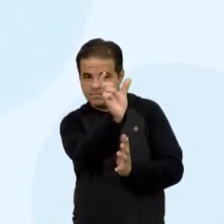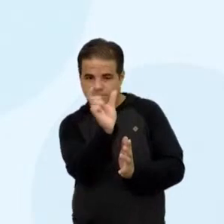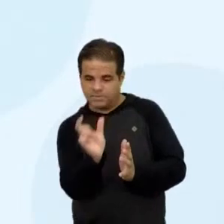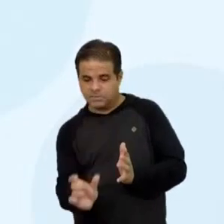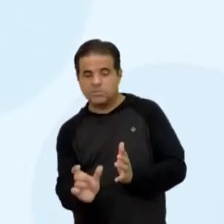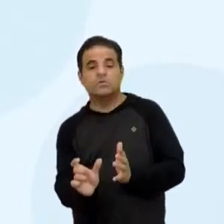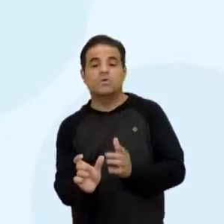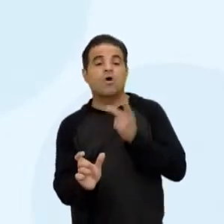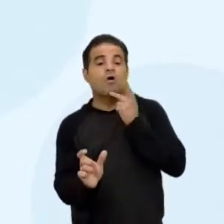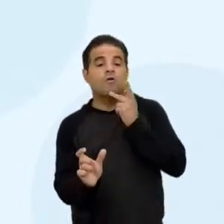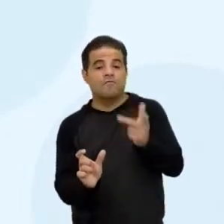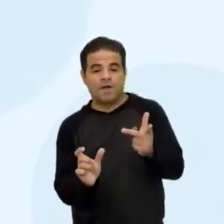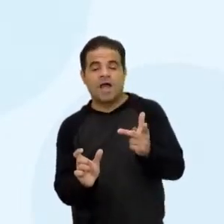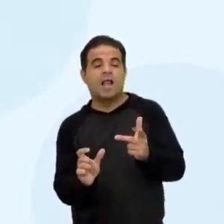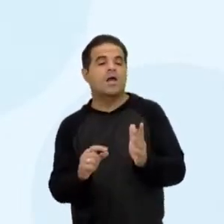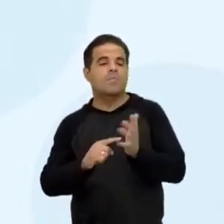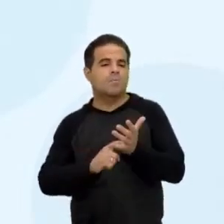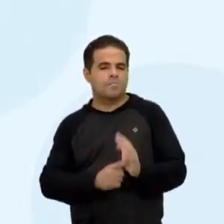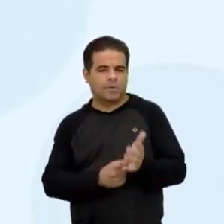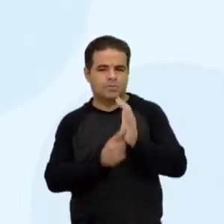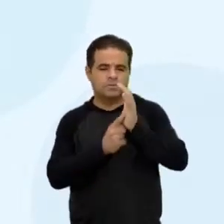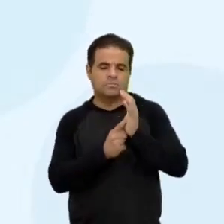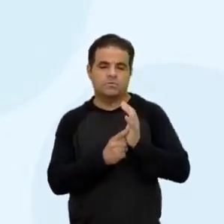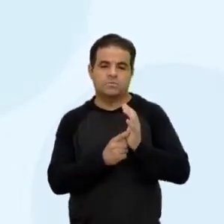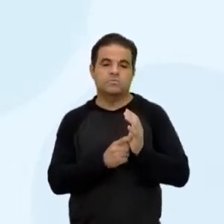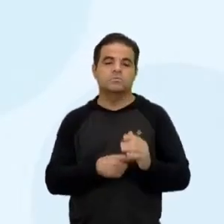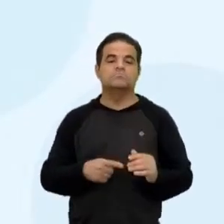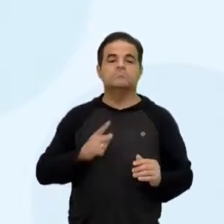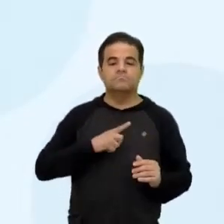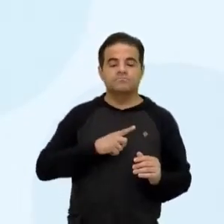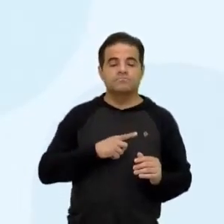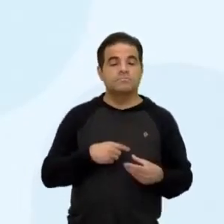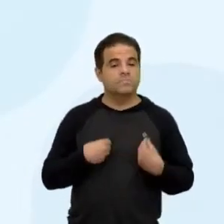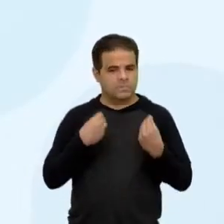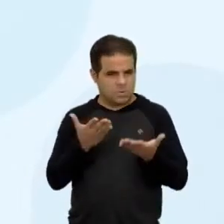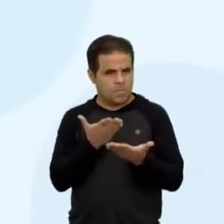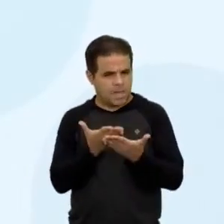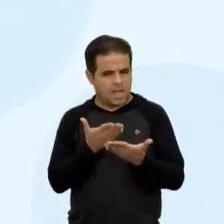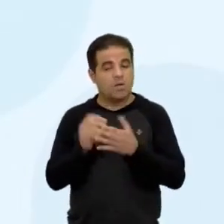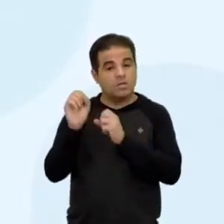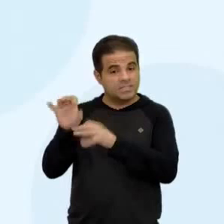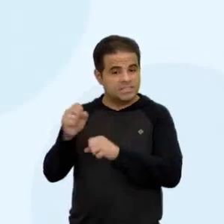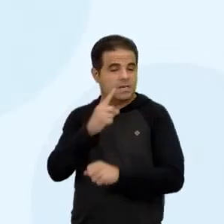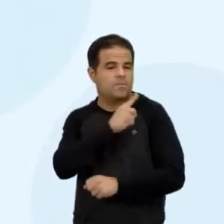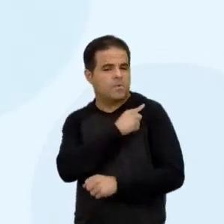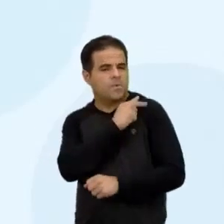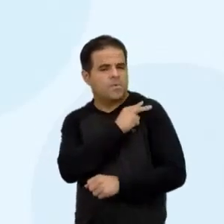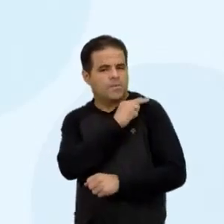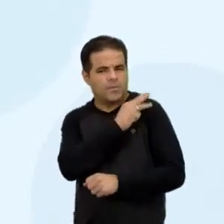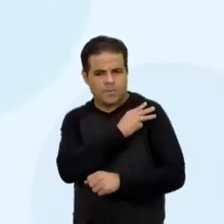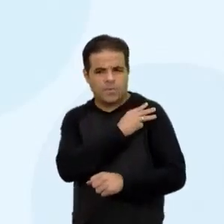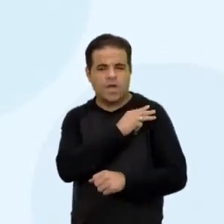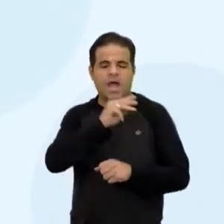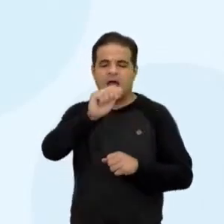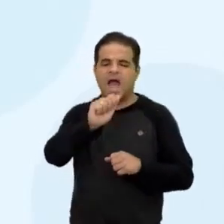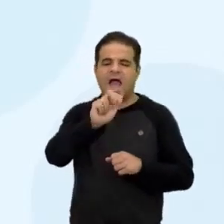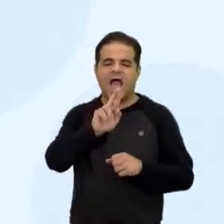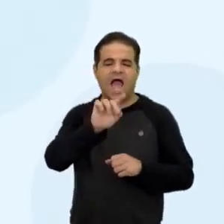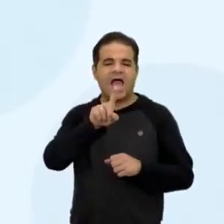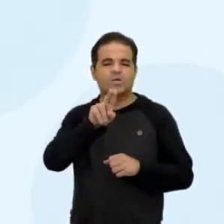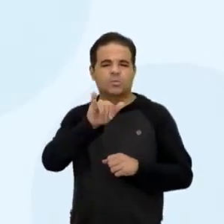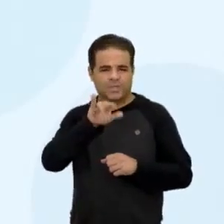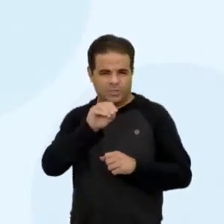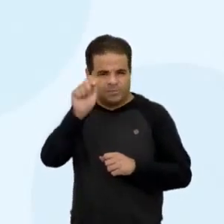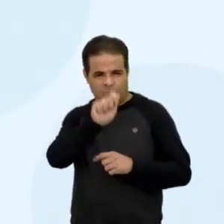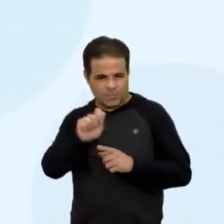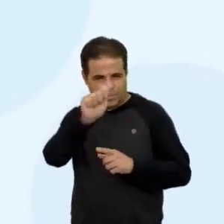Então, quando a gente fala sobre motores, né, a gente deu uma aula para o ensino médio sobre Arduino. Quando a